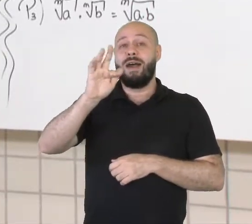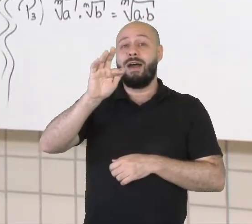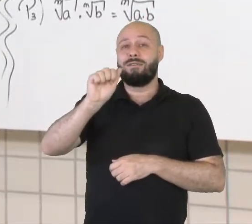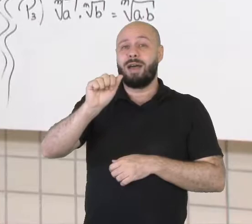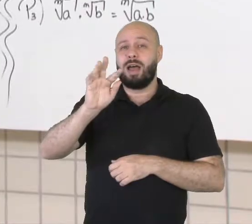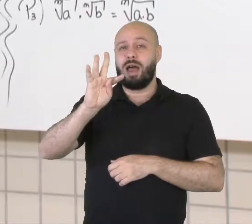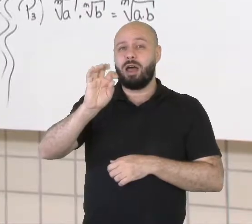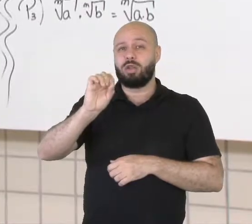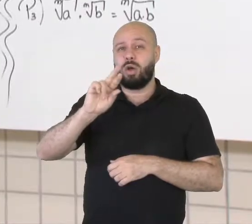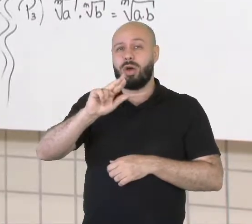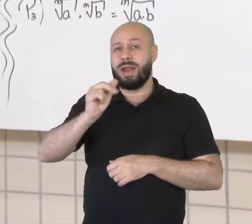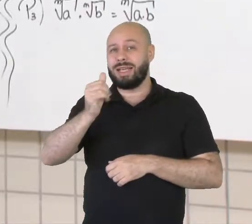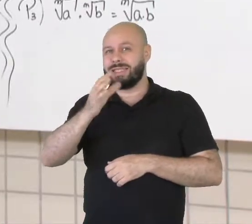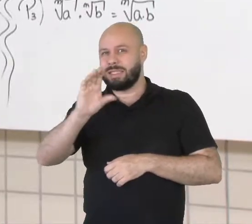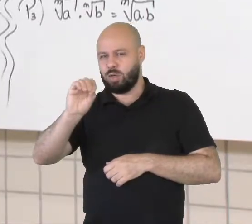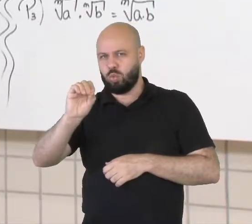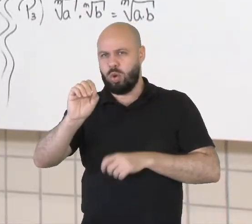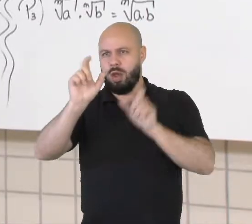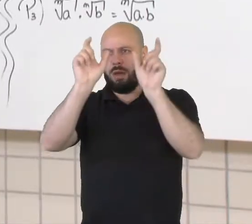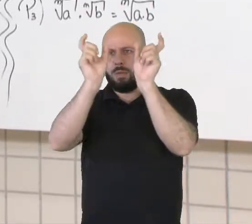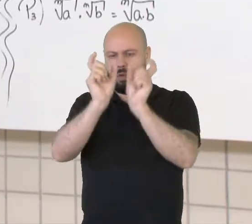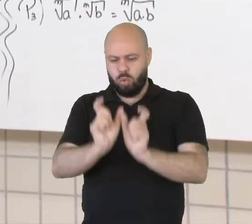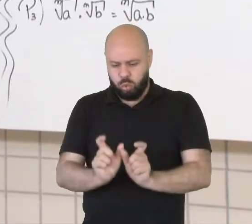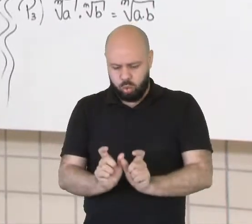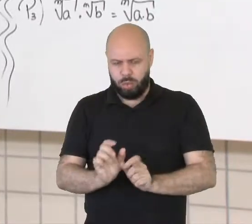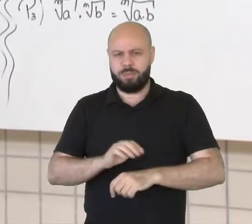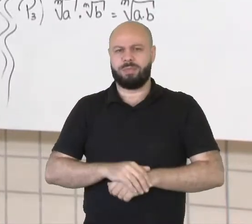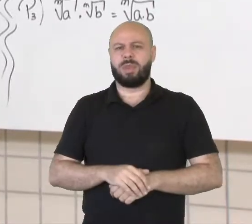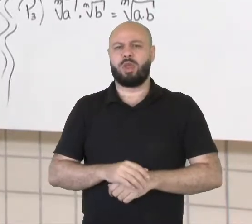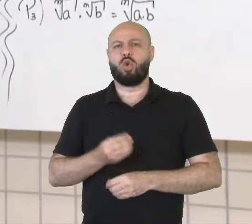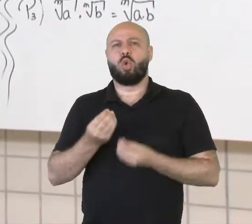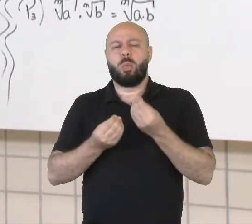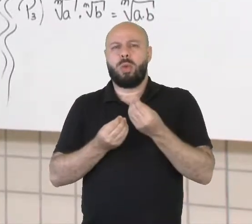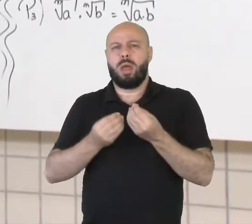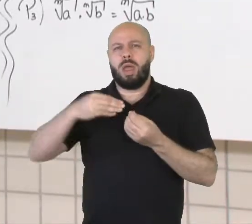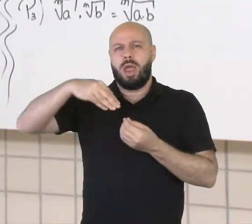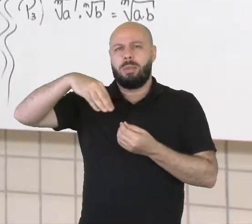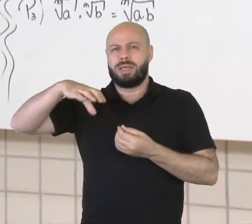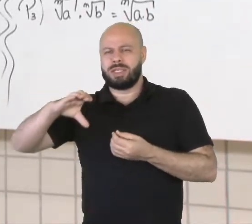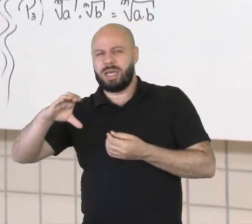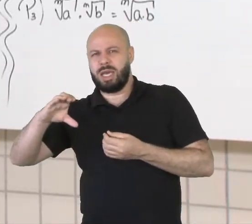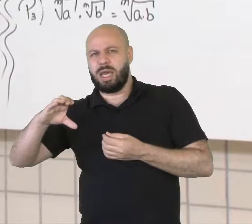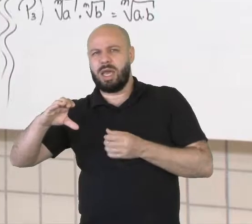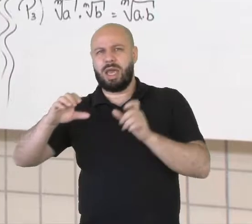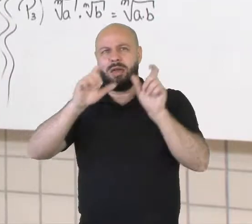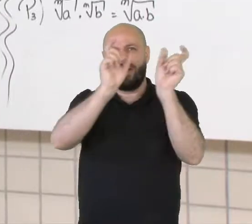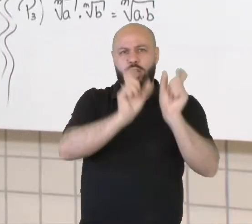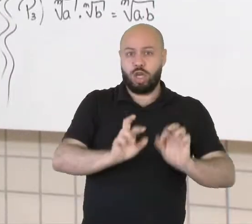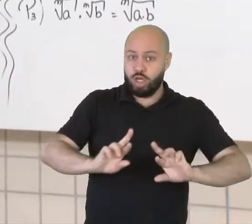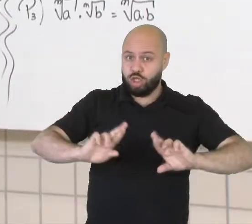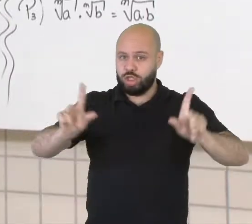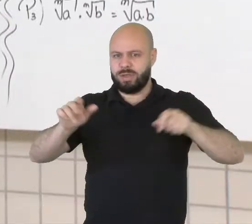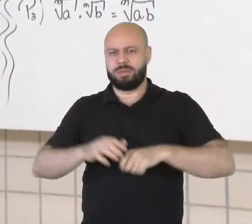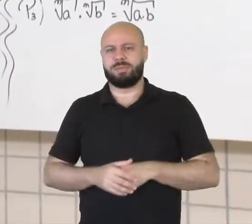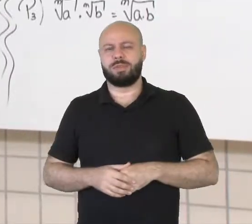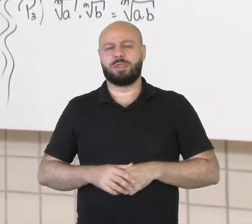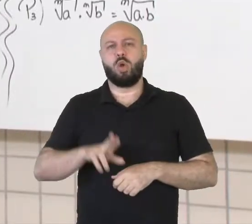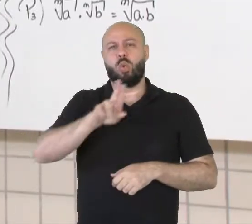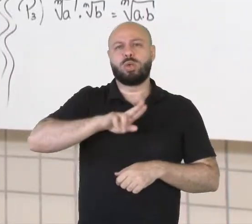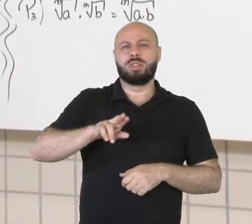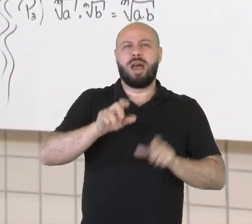bem? É importante você entender o que está fazendo, a diferença entre fatorar e fazer um MMC. Eu uso a